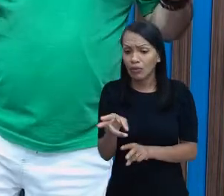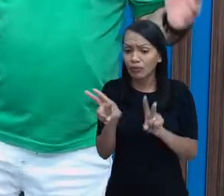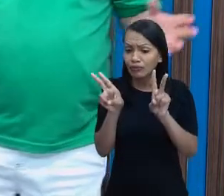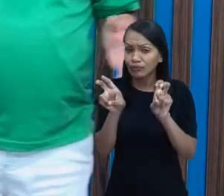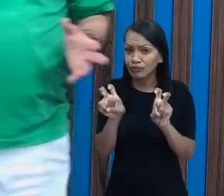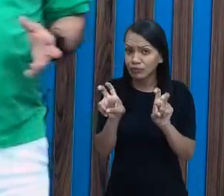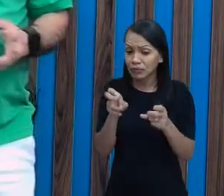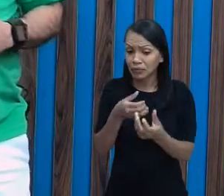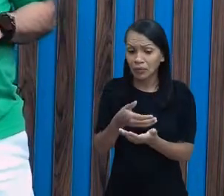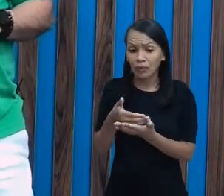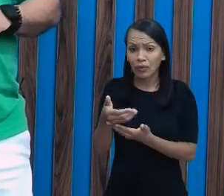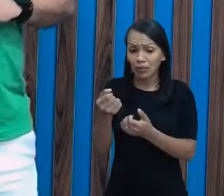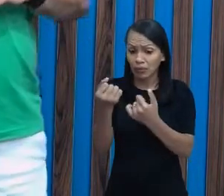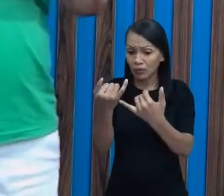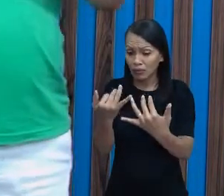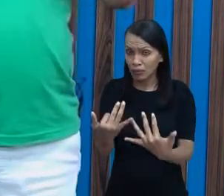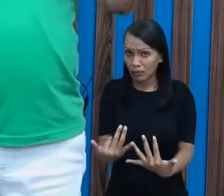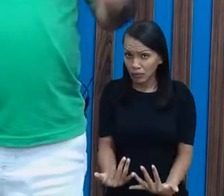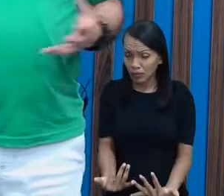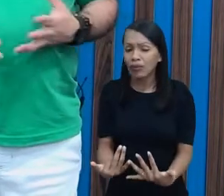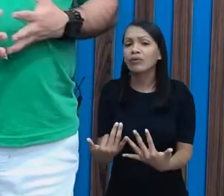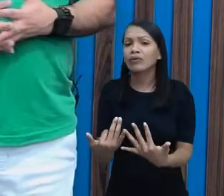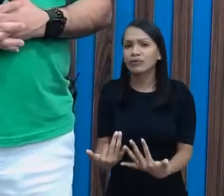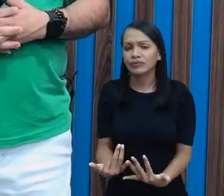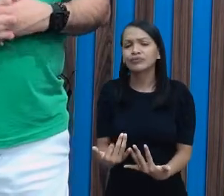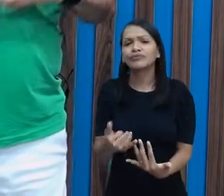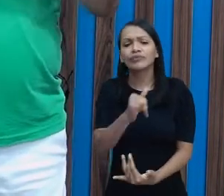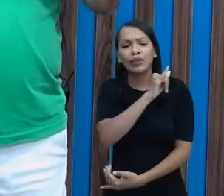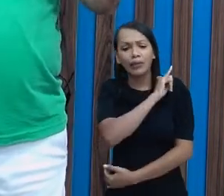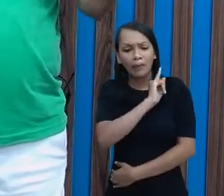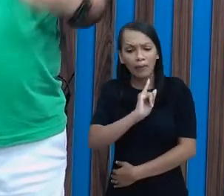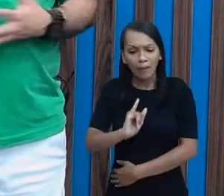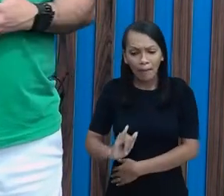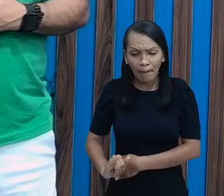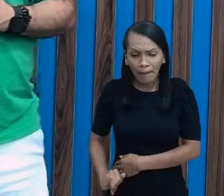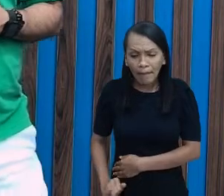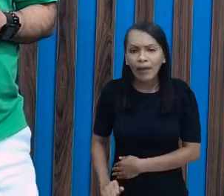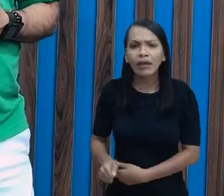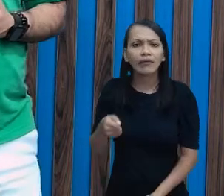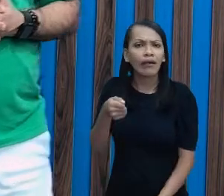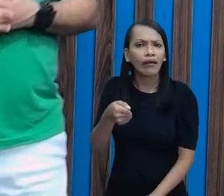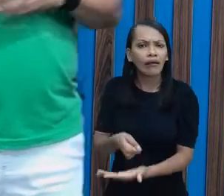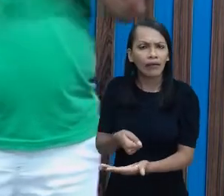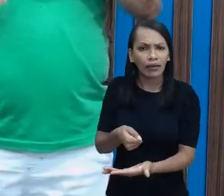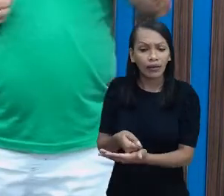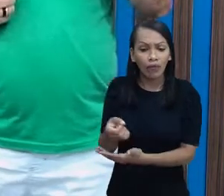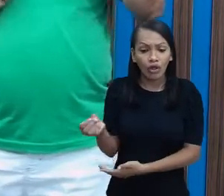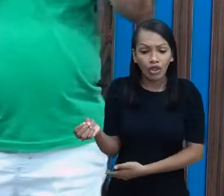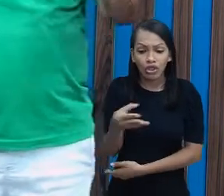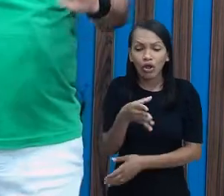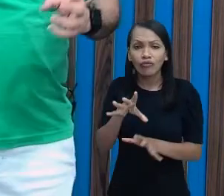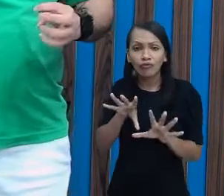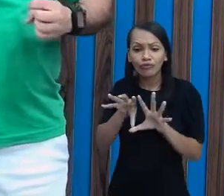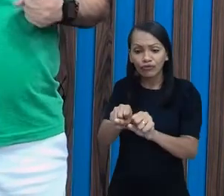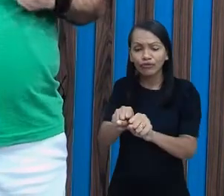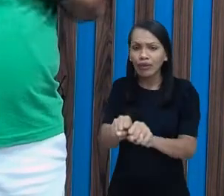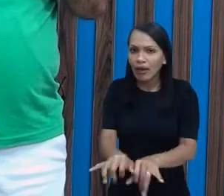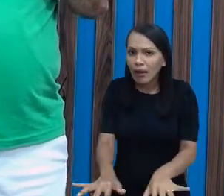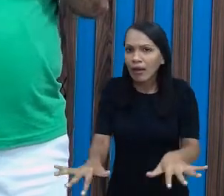vai começar a falar sobre o imperialismo e sobre o neocolonialismo, porque